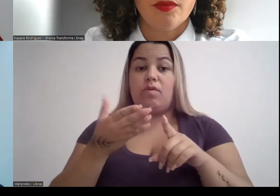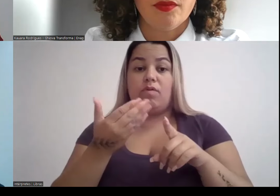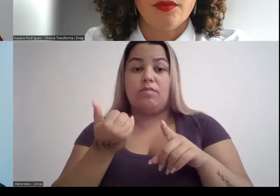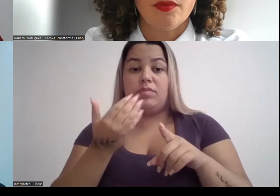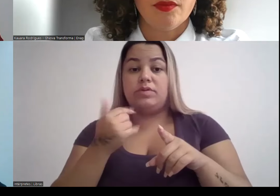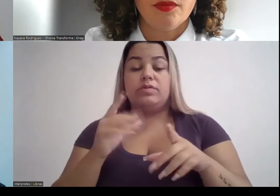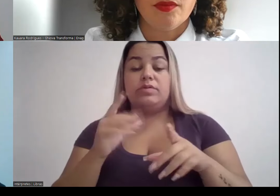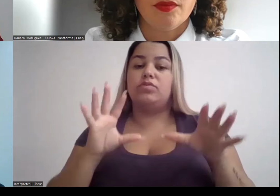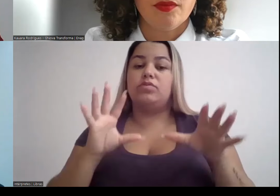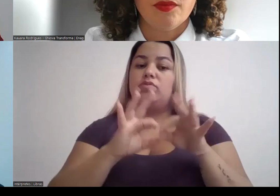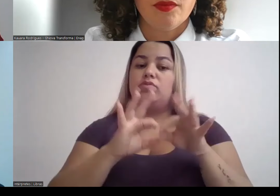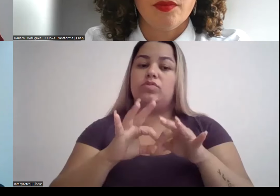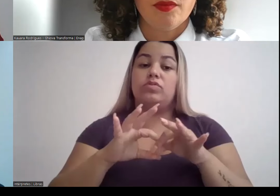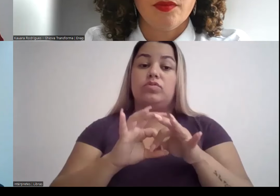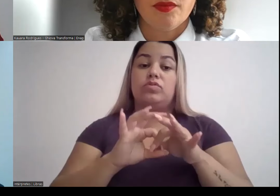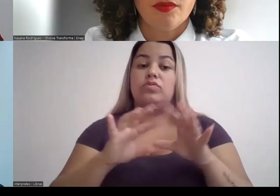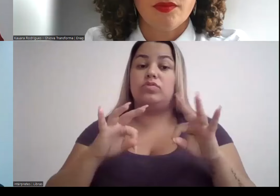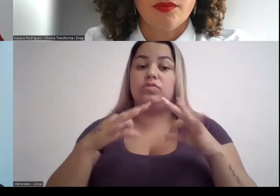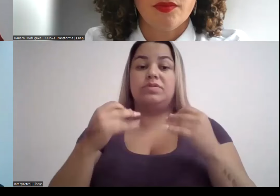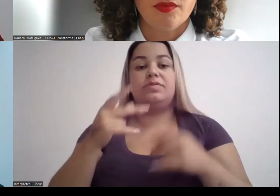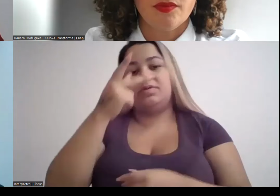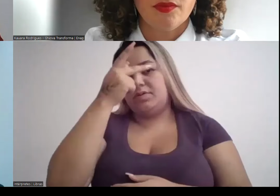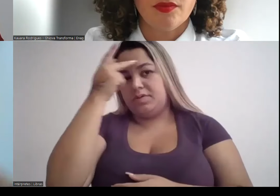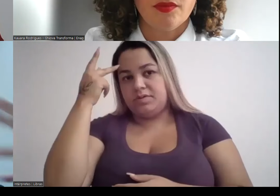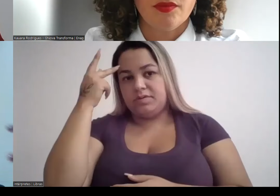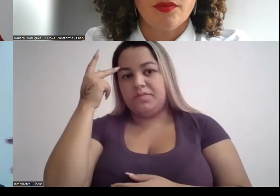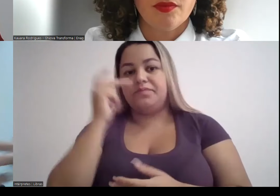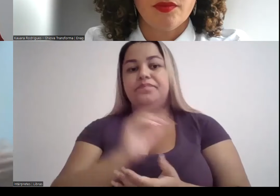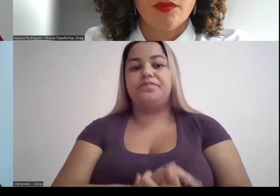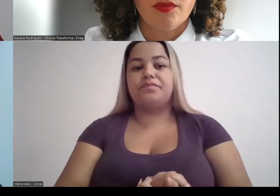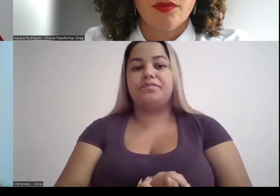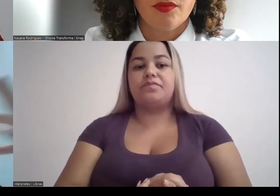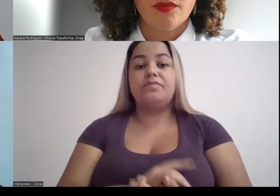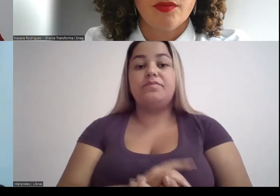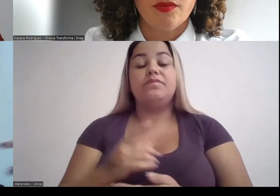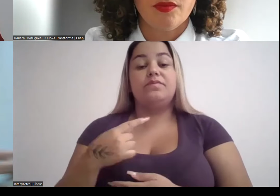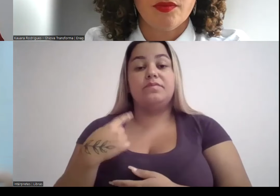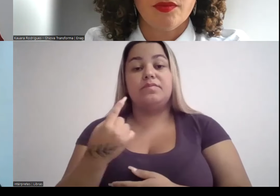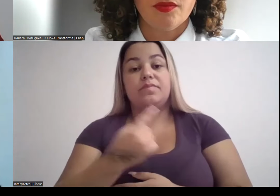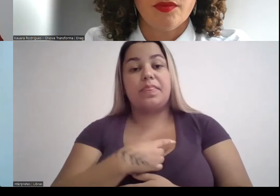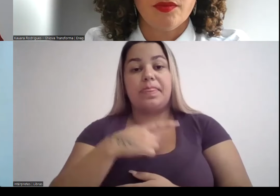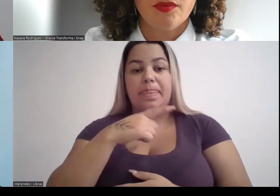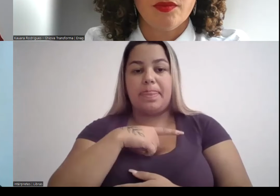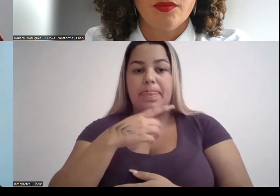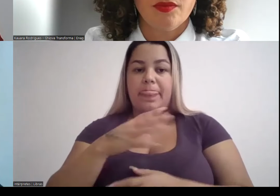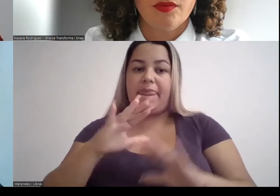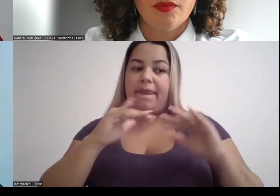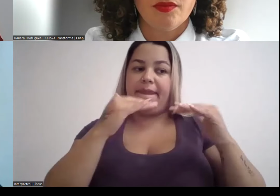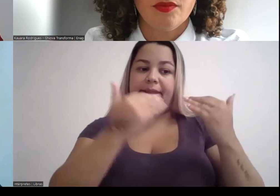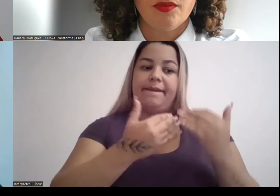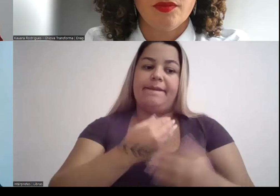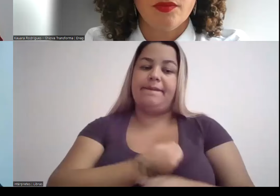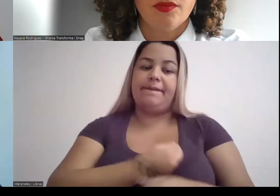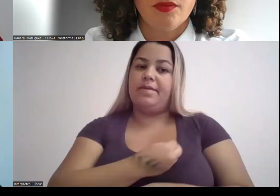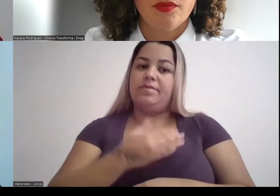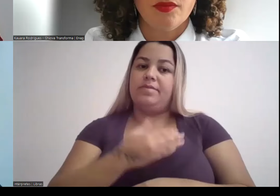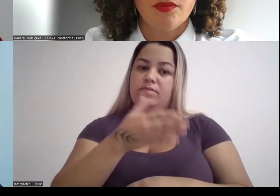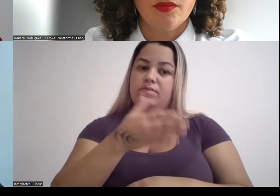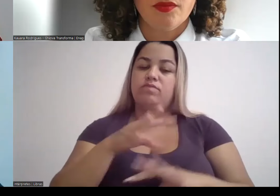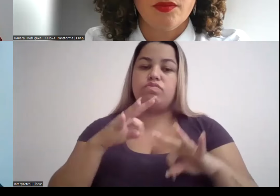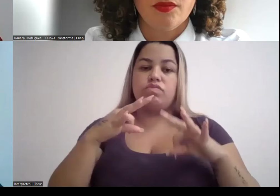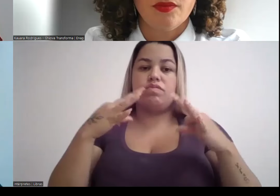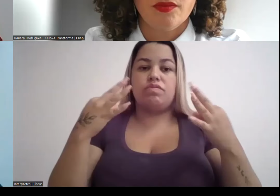a tudo isso através de quê? De pessoas, né? Então, quando a gente tem toda a comunidade participando desse processo, acho que todo mundo tem a